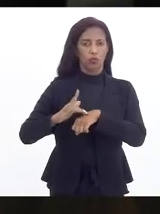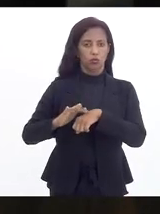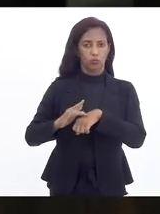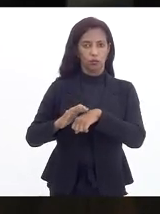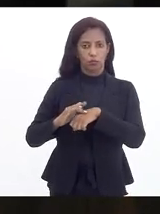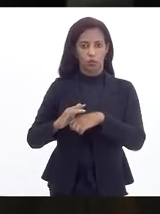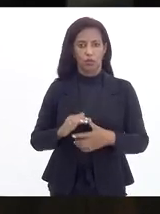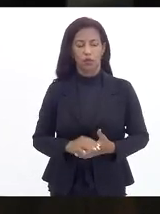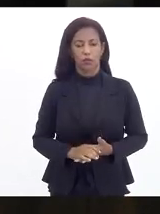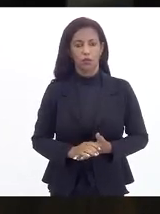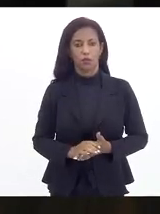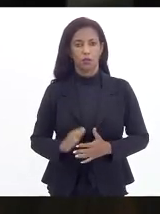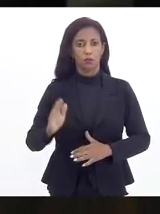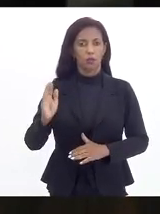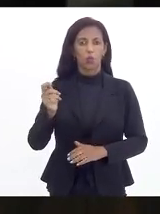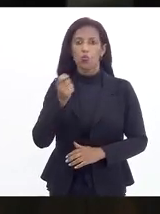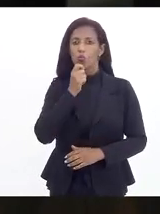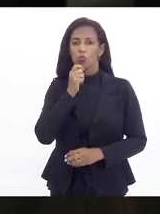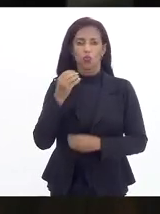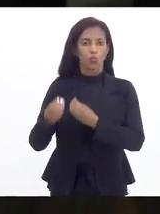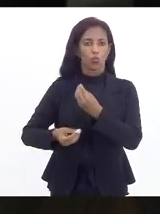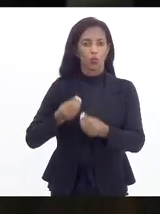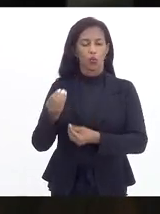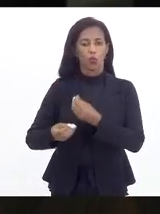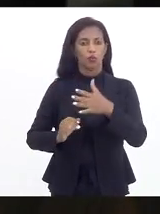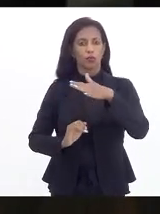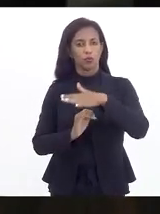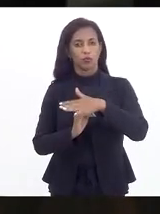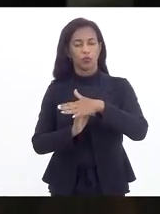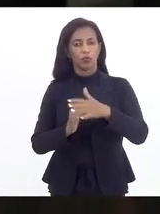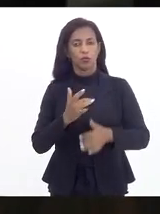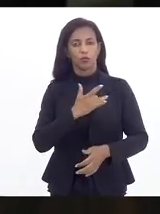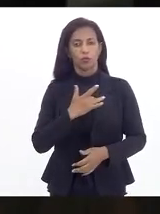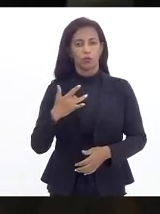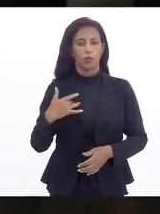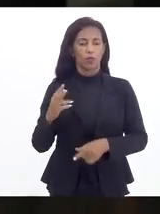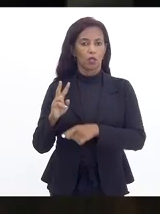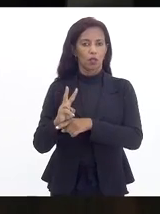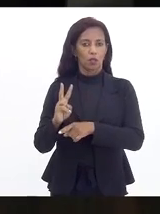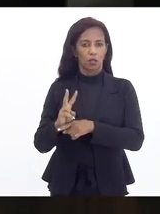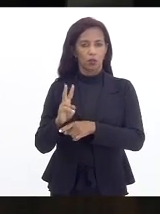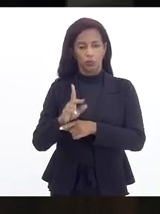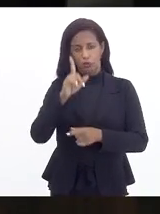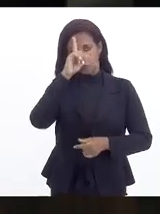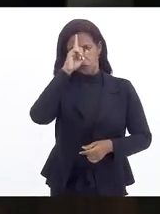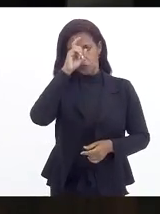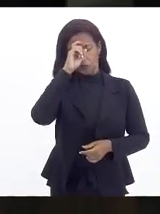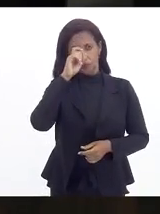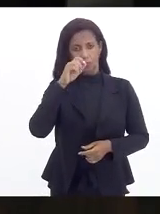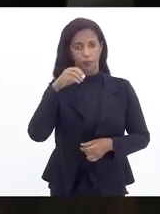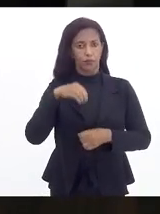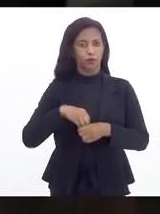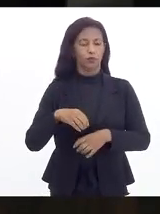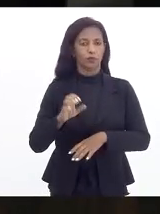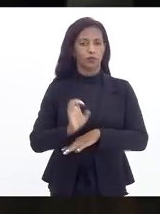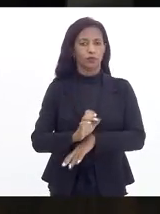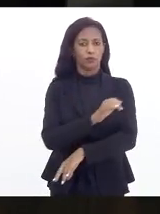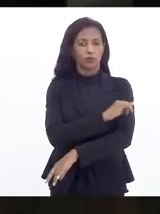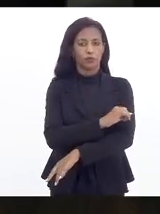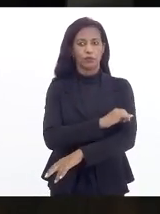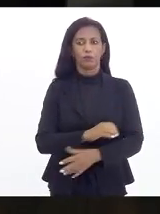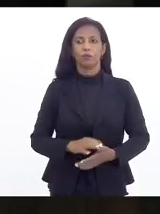pacientes e incapazes em instituições de saúde e atendimento clínico no âmbito do Estado do Rio de Janeiro.